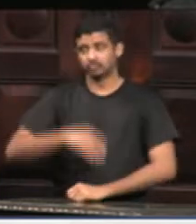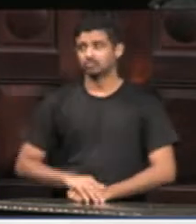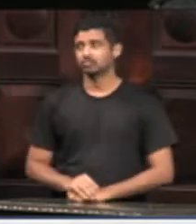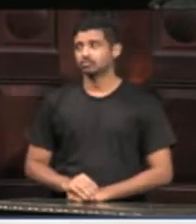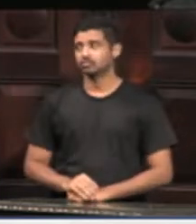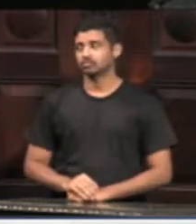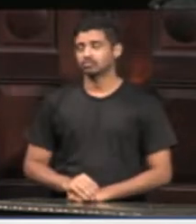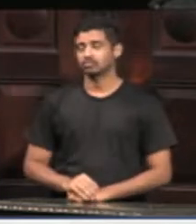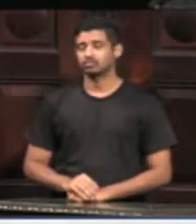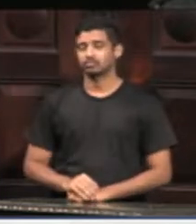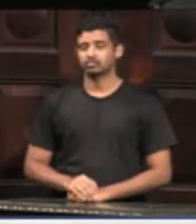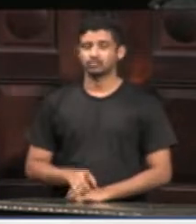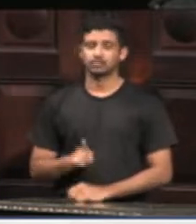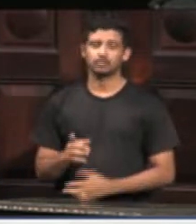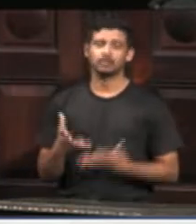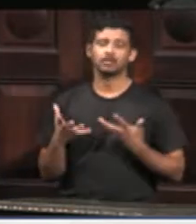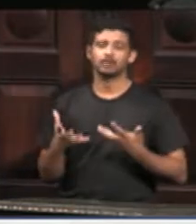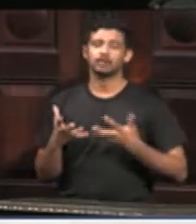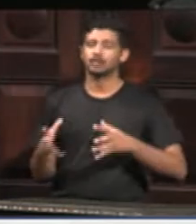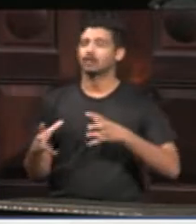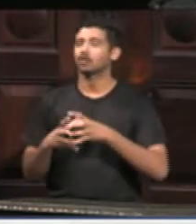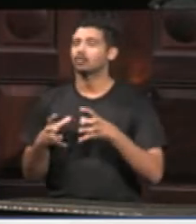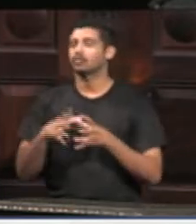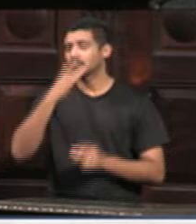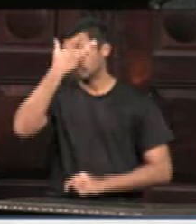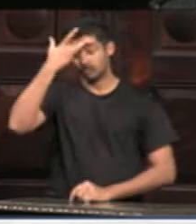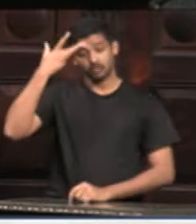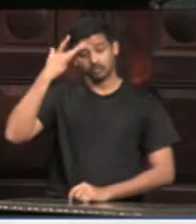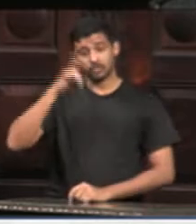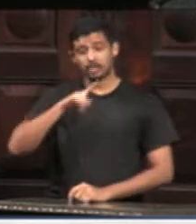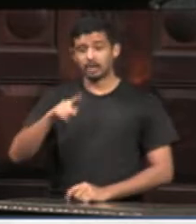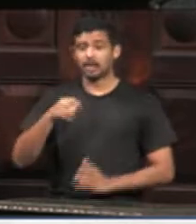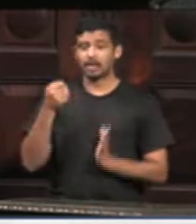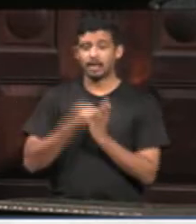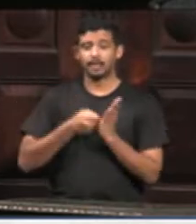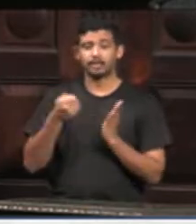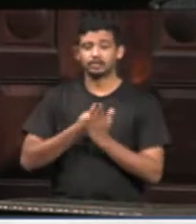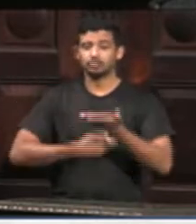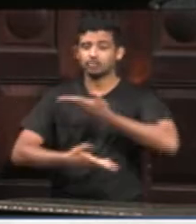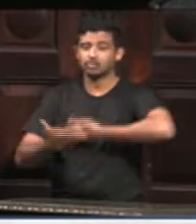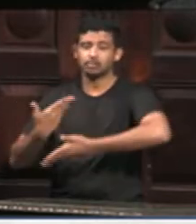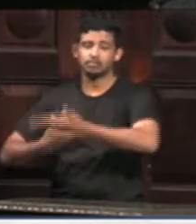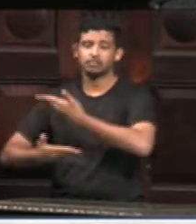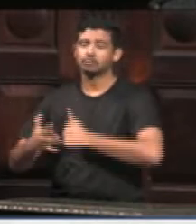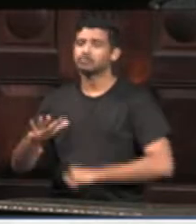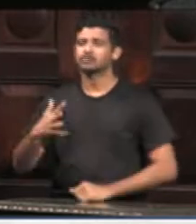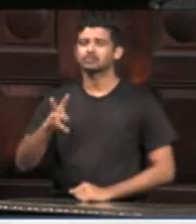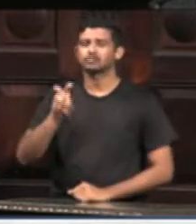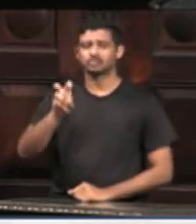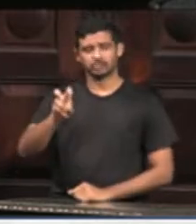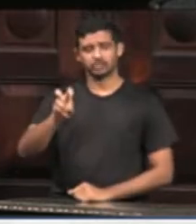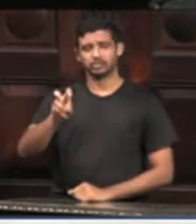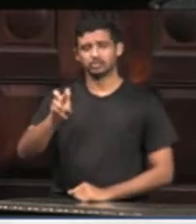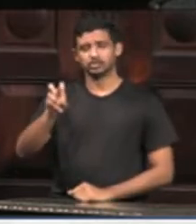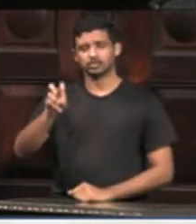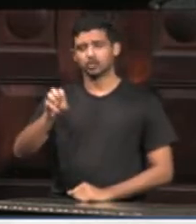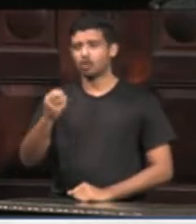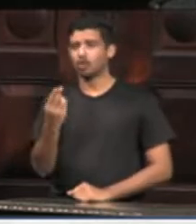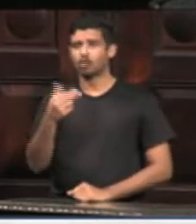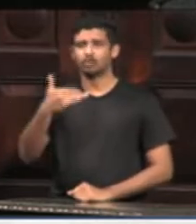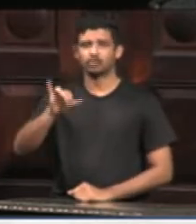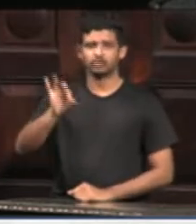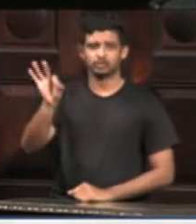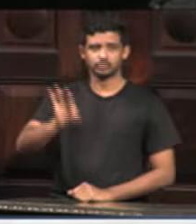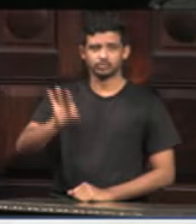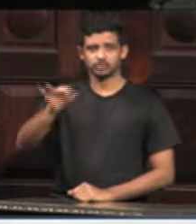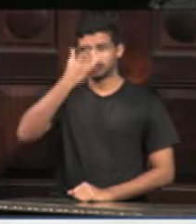for necessária a exposição de pessoas, será exigida a participação de pelo menos 5% de